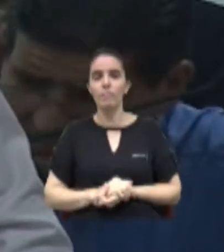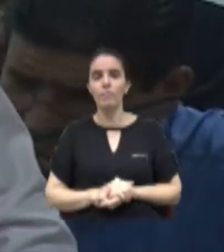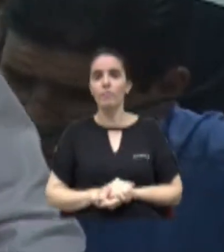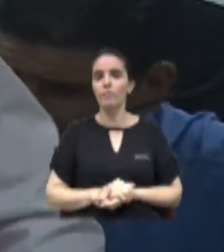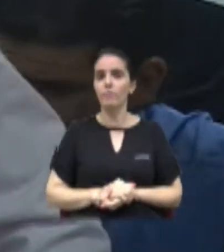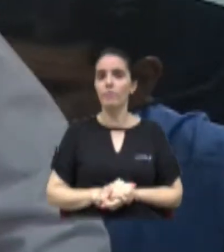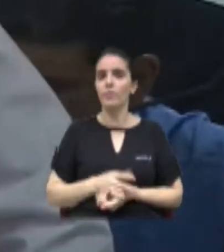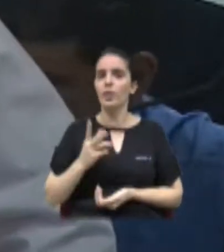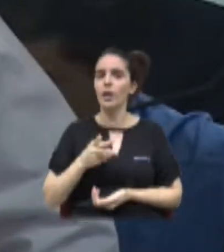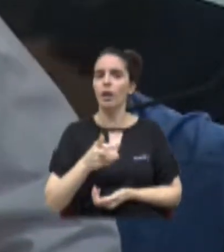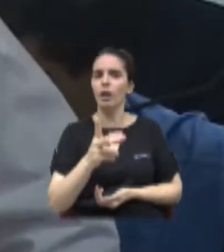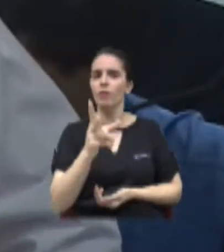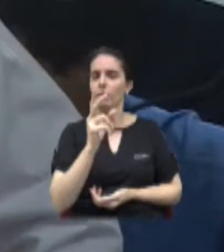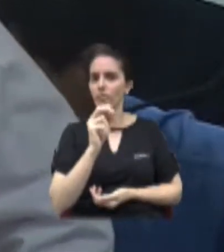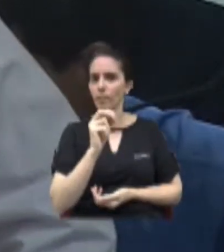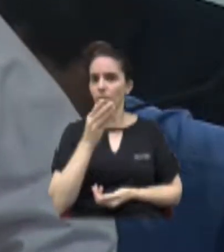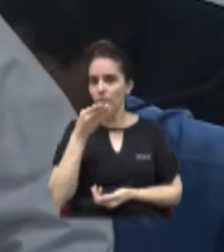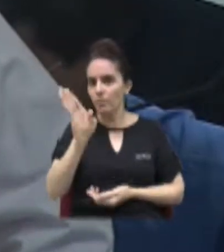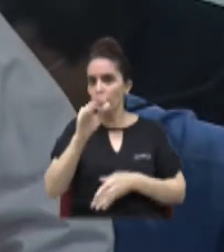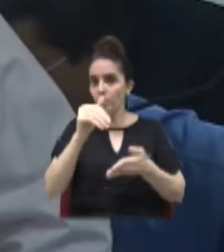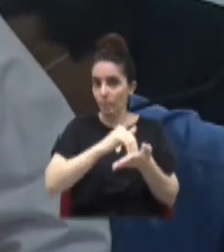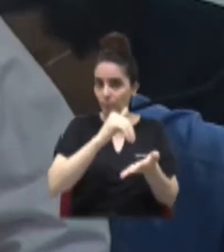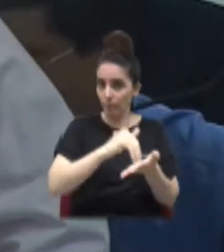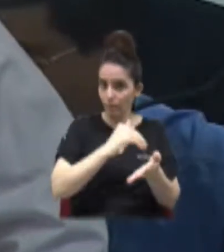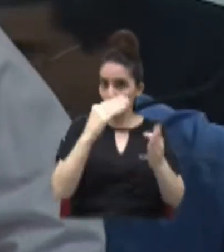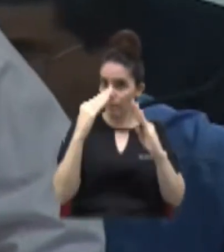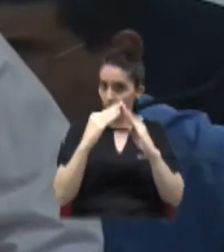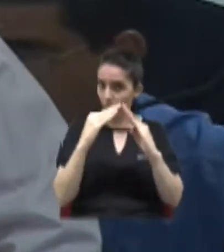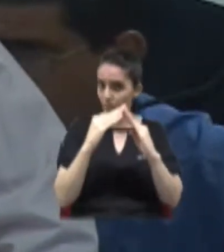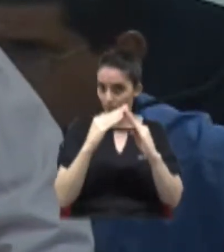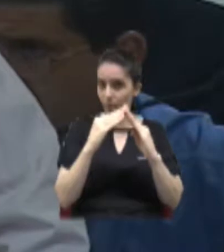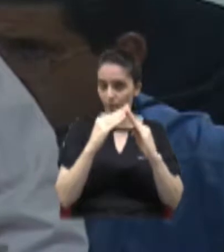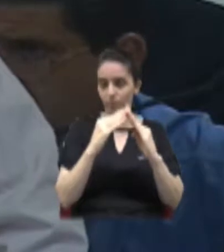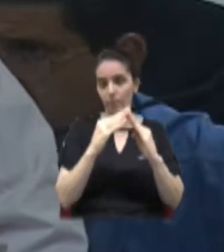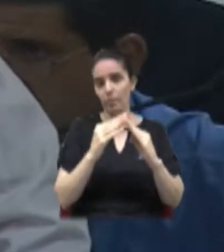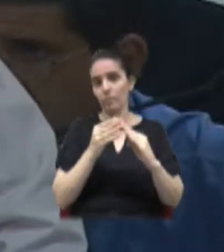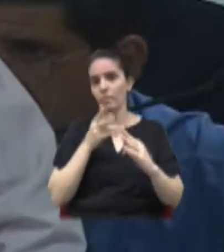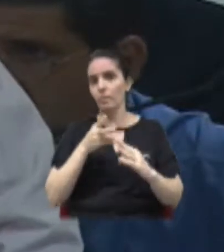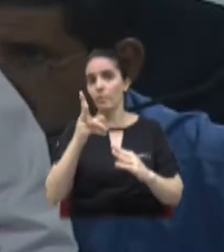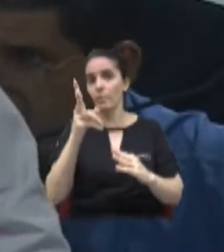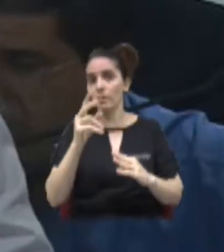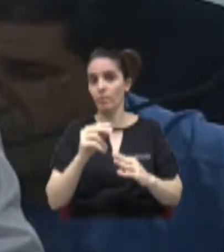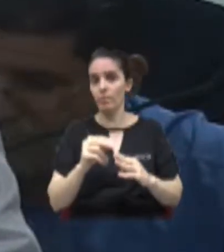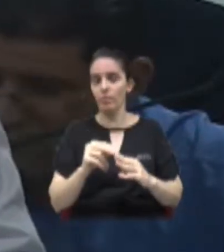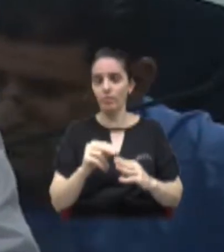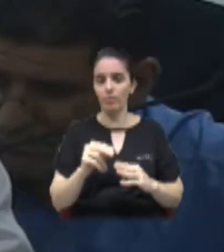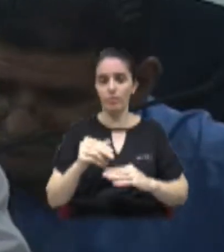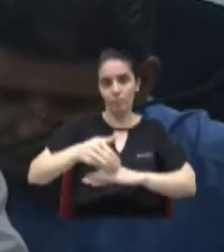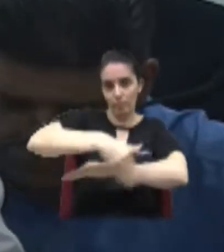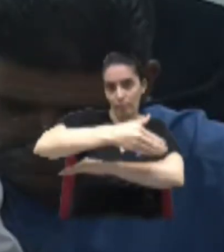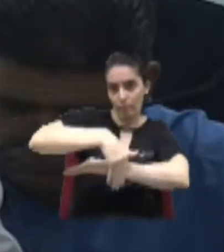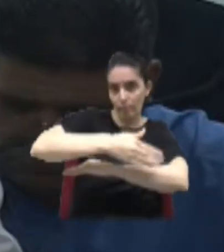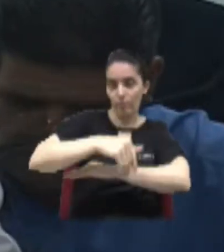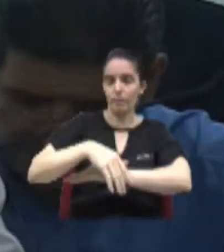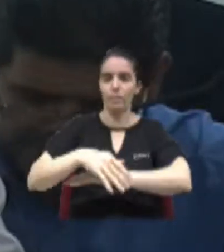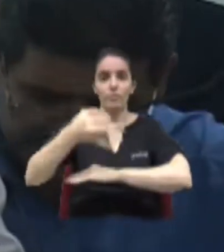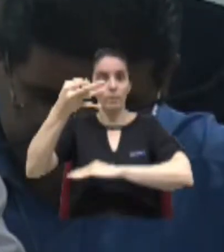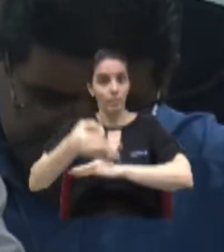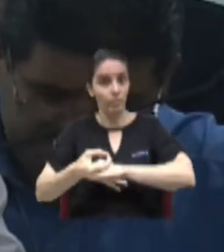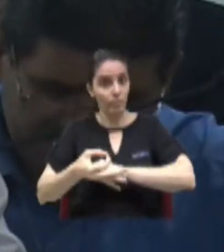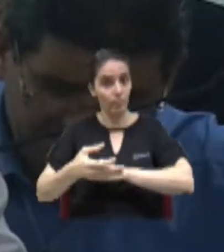dados atualizados, que infelizmente o pessoal troca muito de número de telefone, de endereço, e de repente a